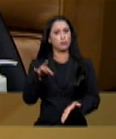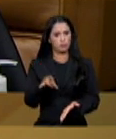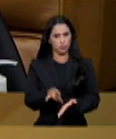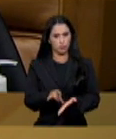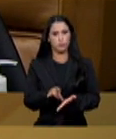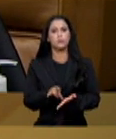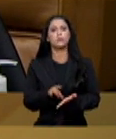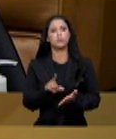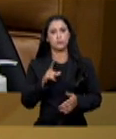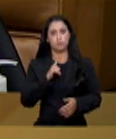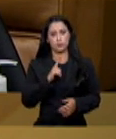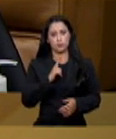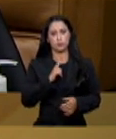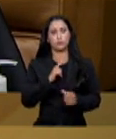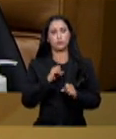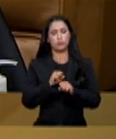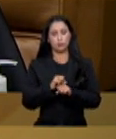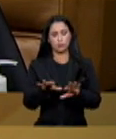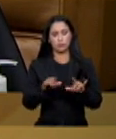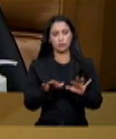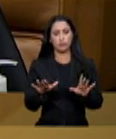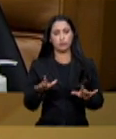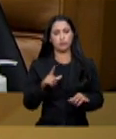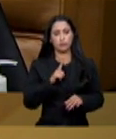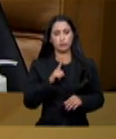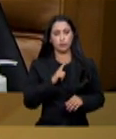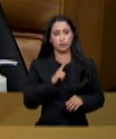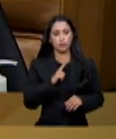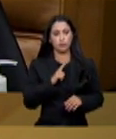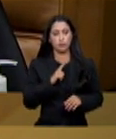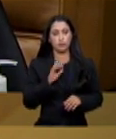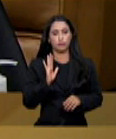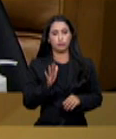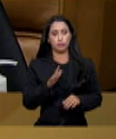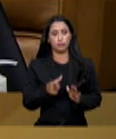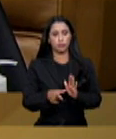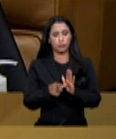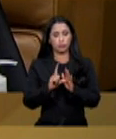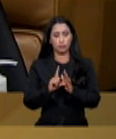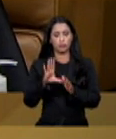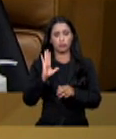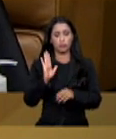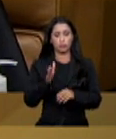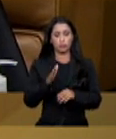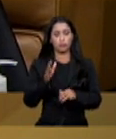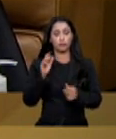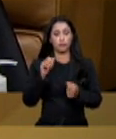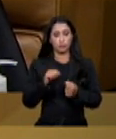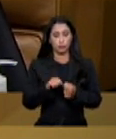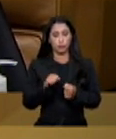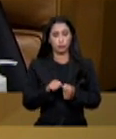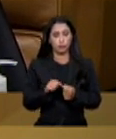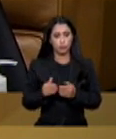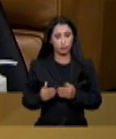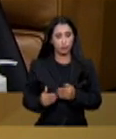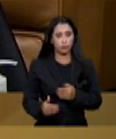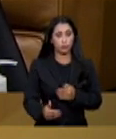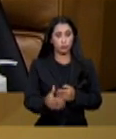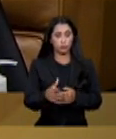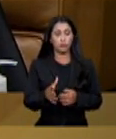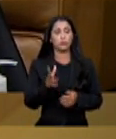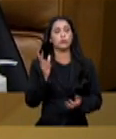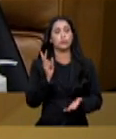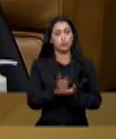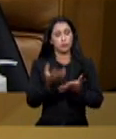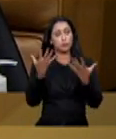ratificar a mensagem e o sentido que em obiter dictum pode ser e quiçá deva mesmo